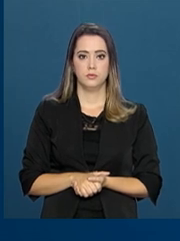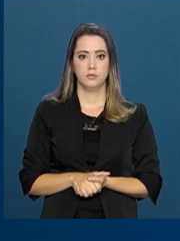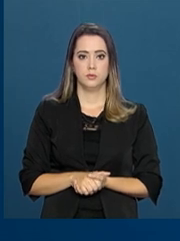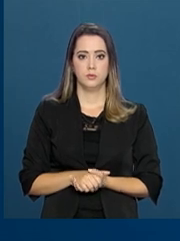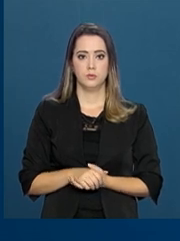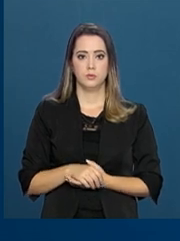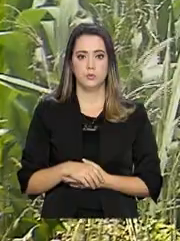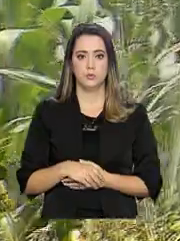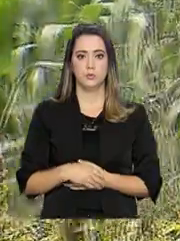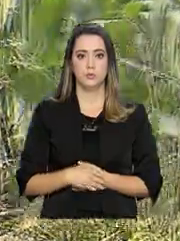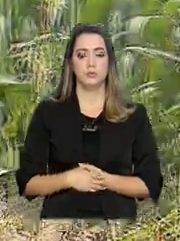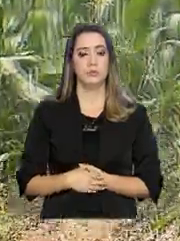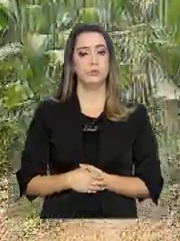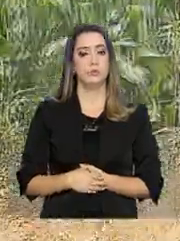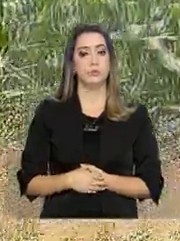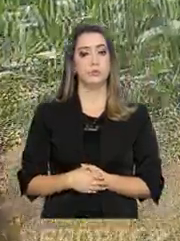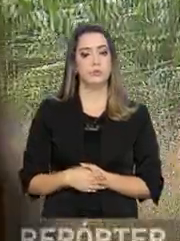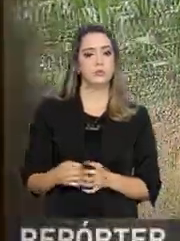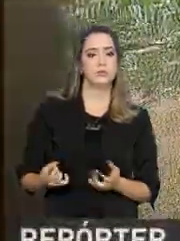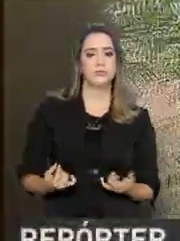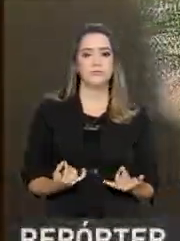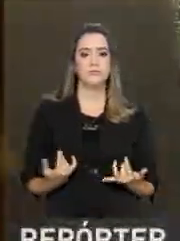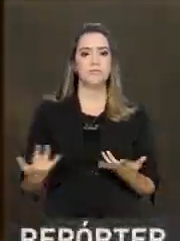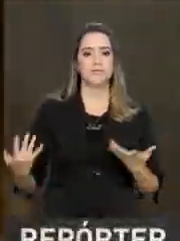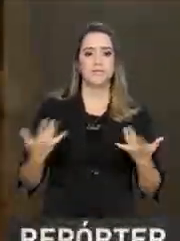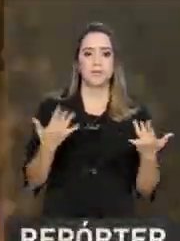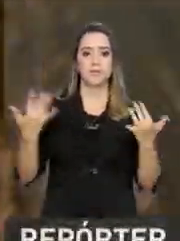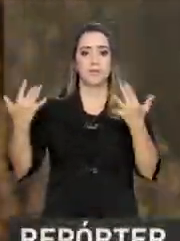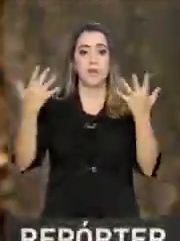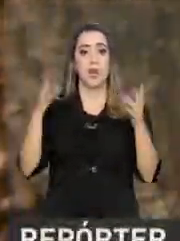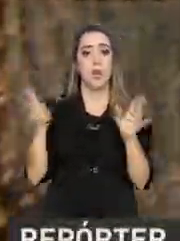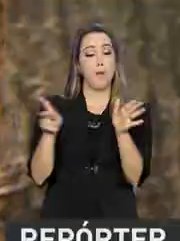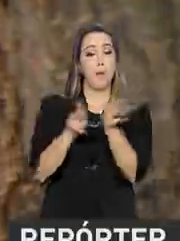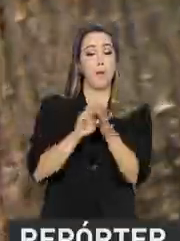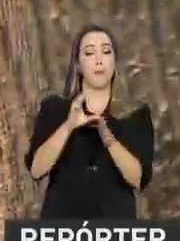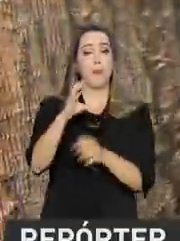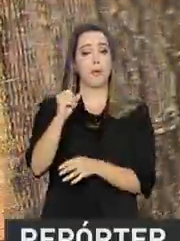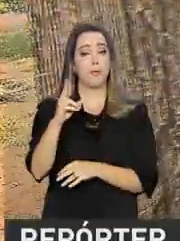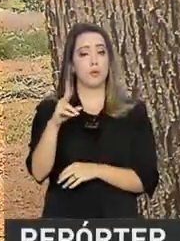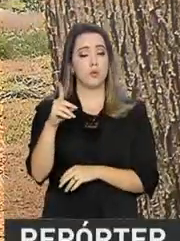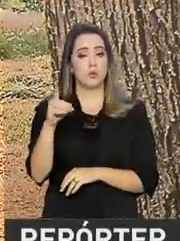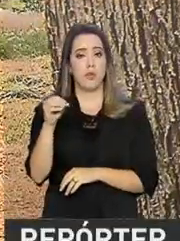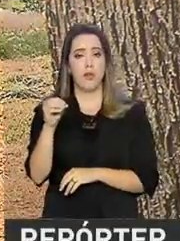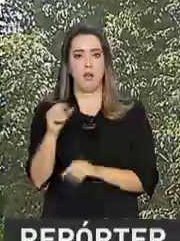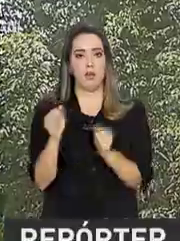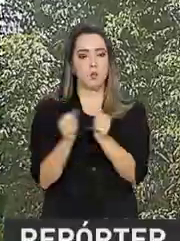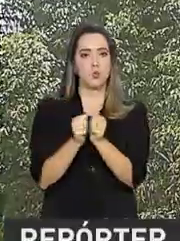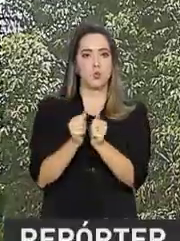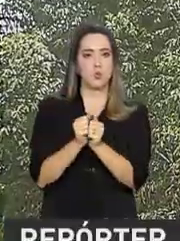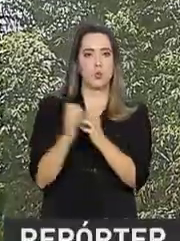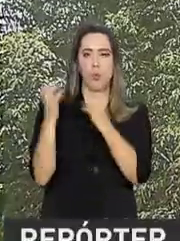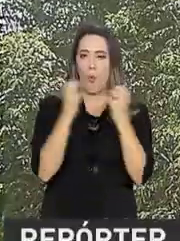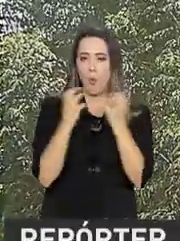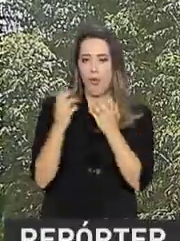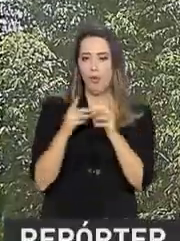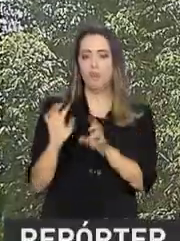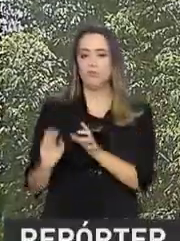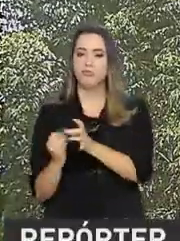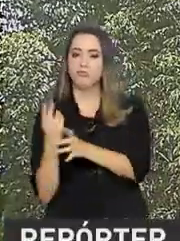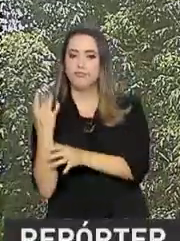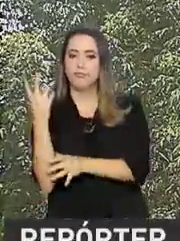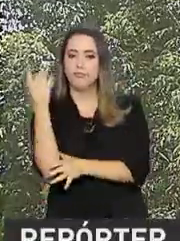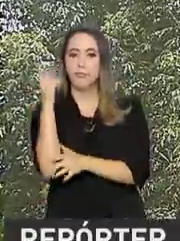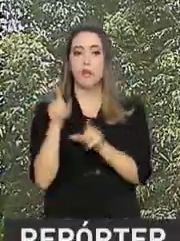e fazer florescer espécies nativas do cerrado ao lado da plantação de milho e eucaliptos onde